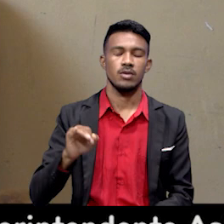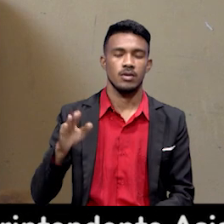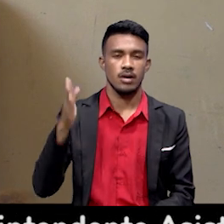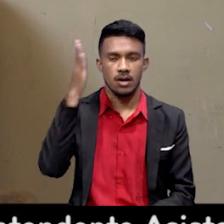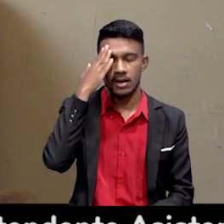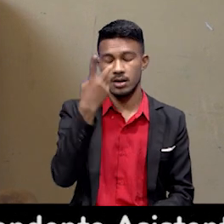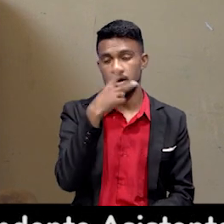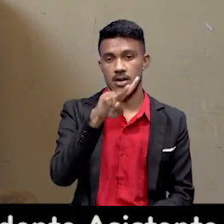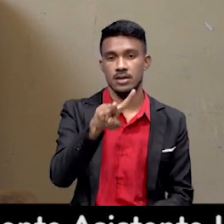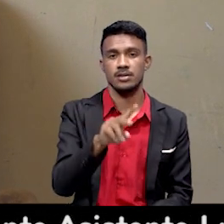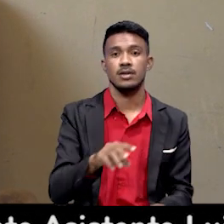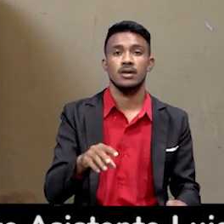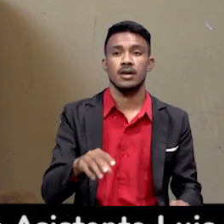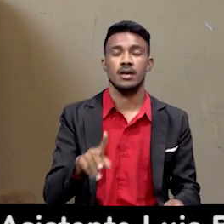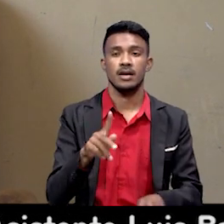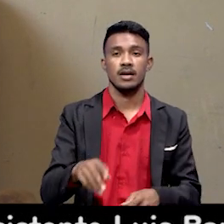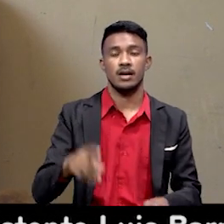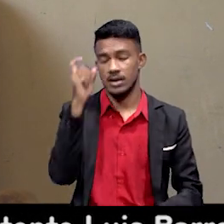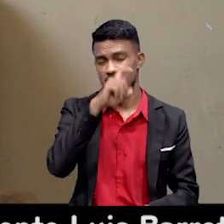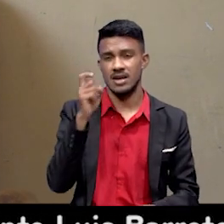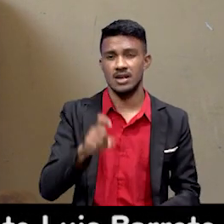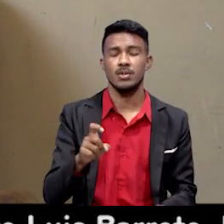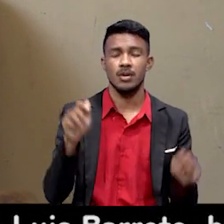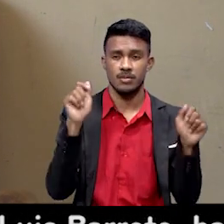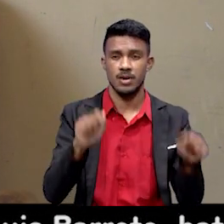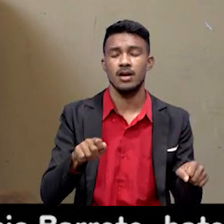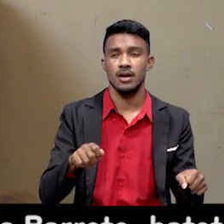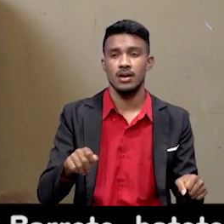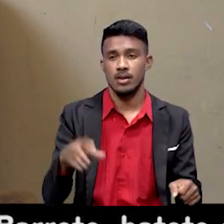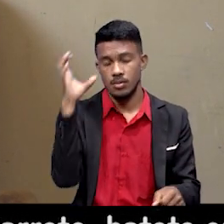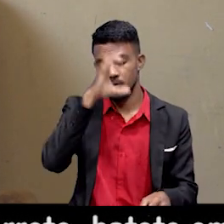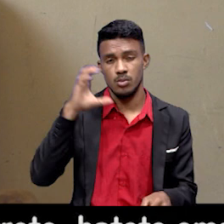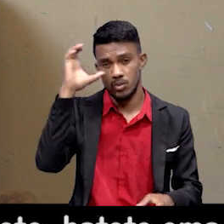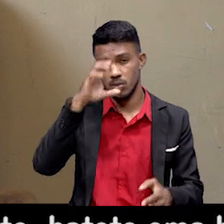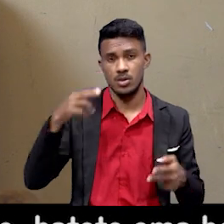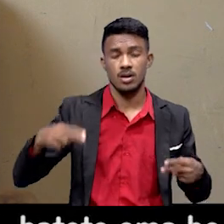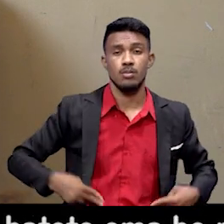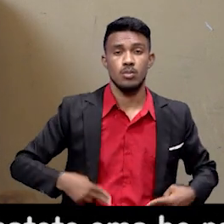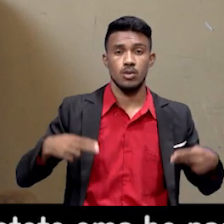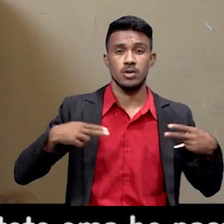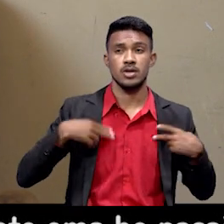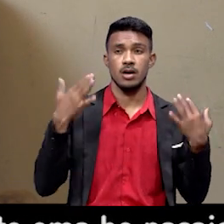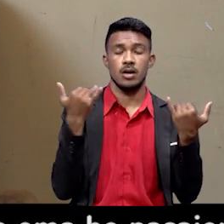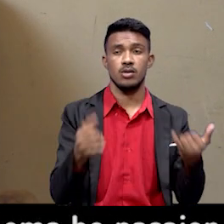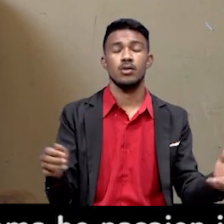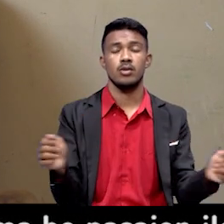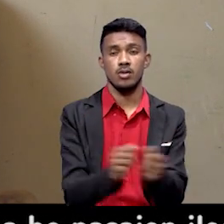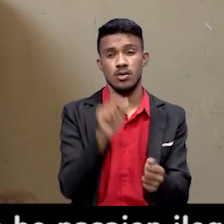dan be produtivo bele hal serviço para aí bele buka moris agora ho idade dan be